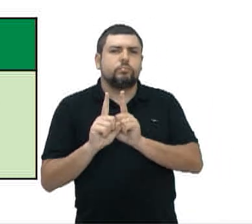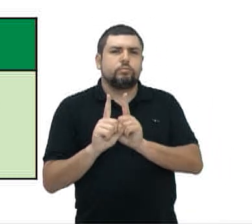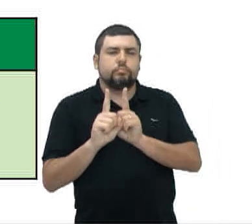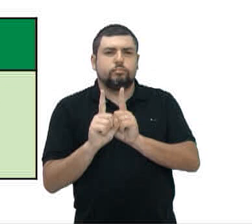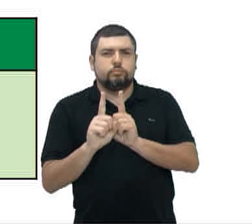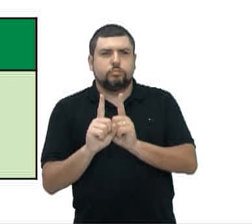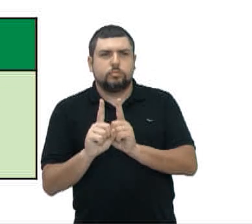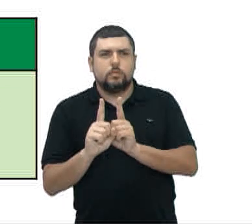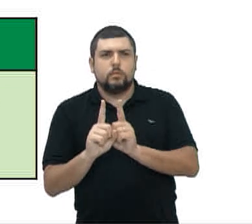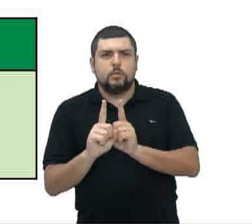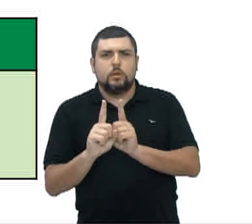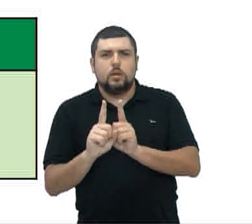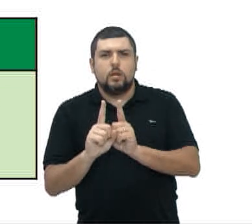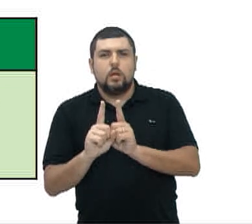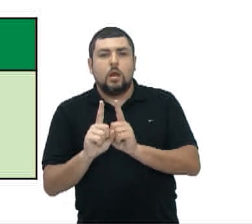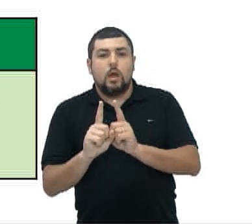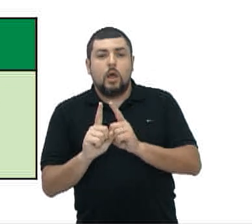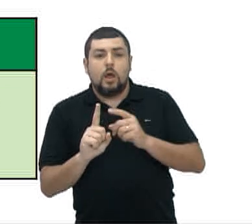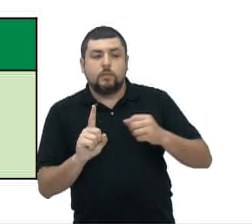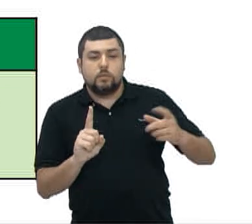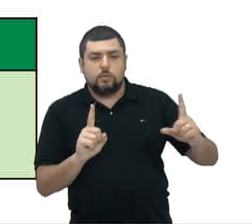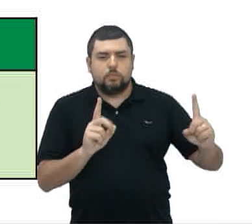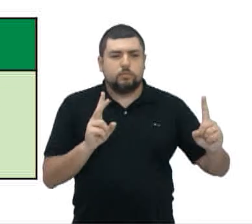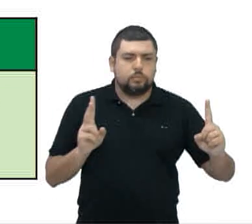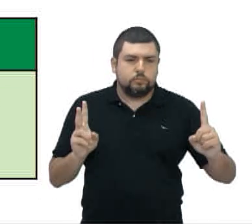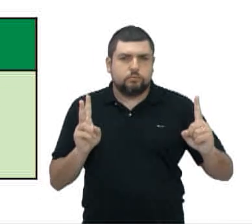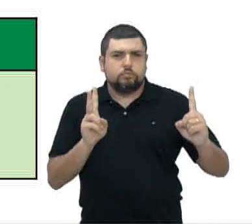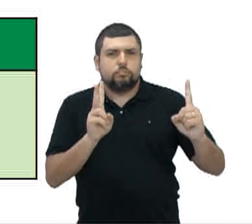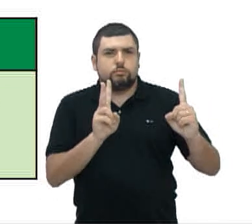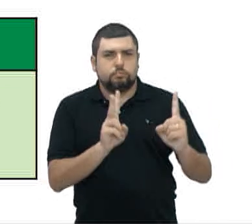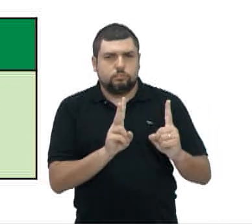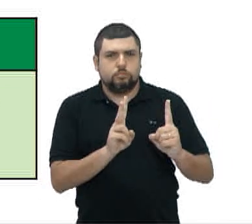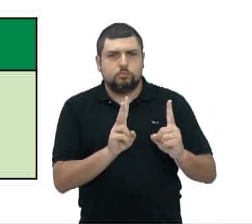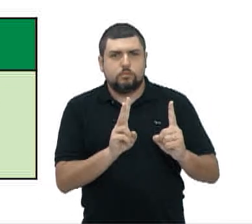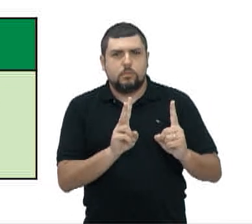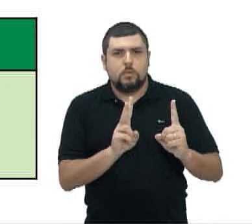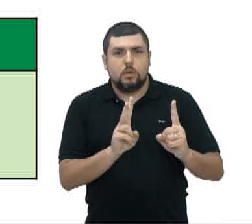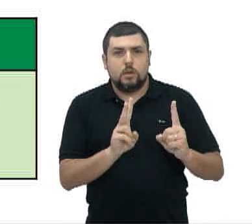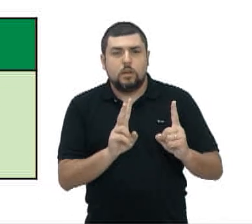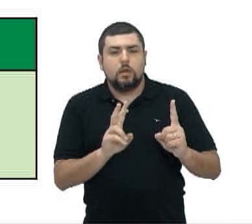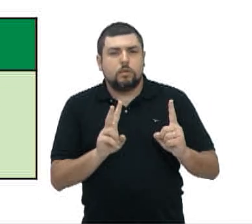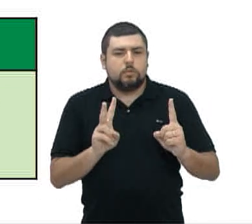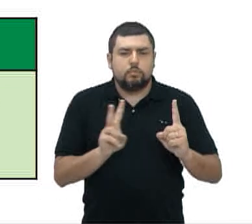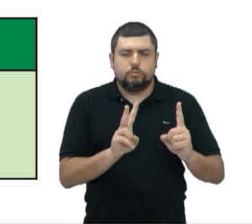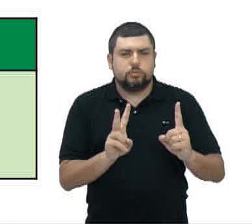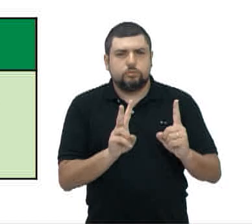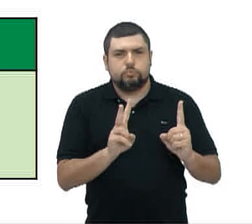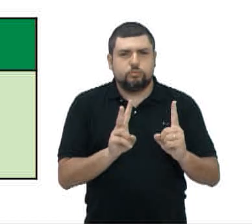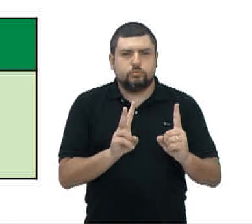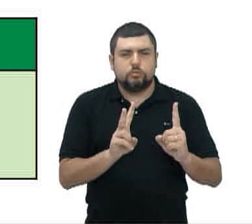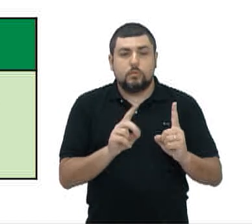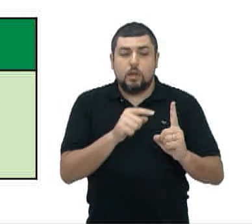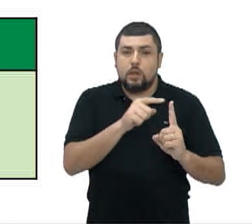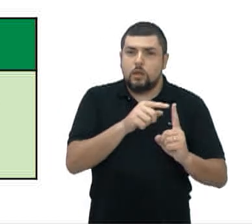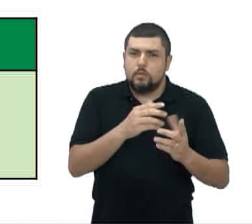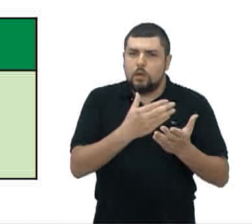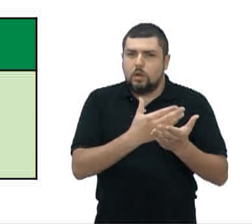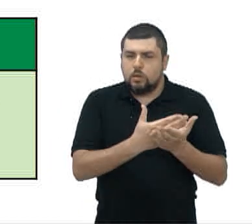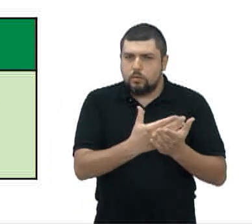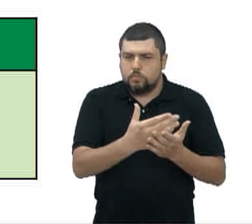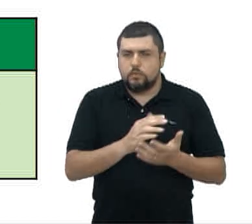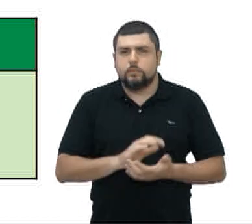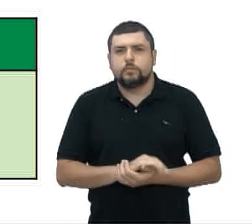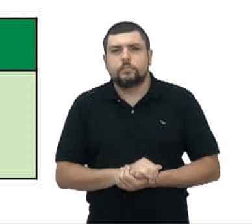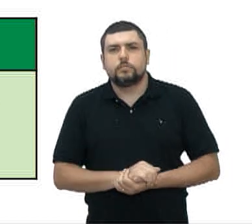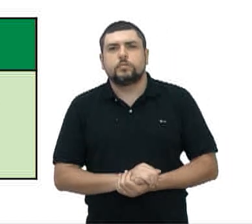juntos ali. E daí chega uma terceira pessoa, tá? E essa terceira pessoa que começa o diálogo. Ele diz assim: